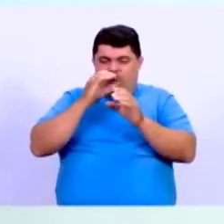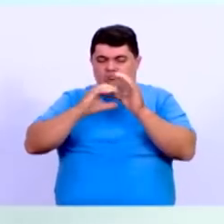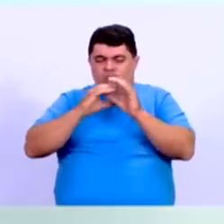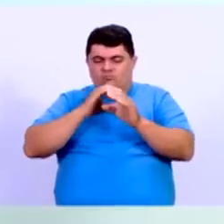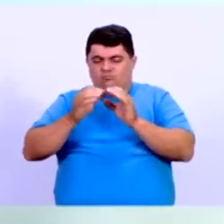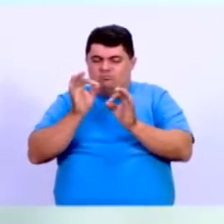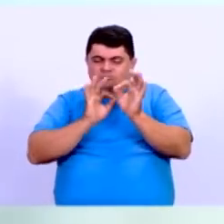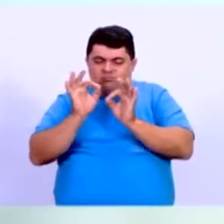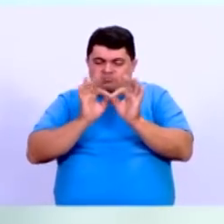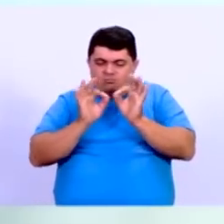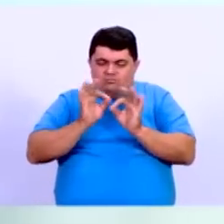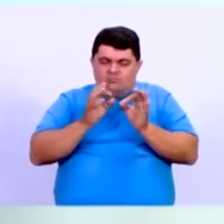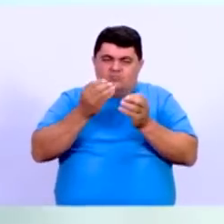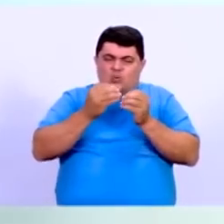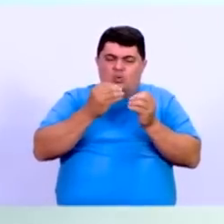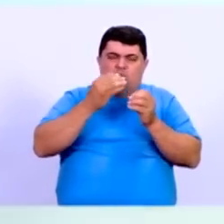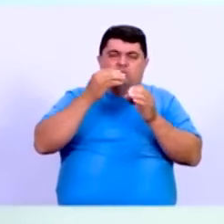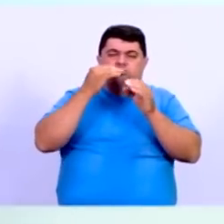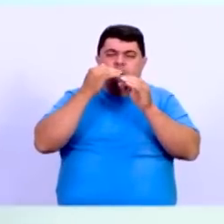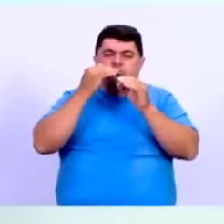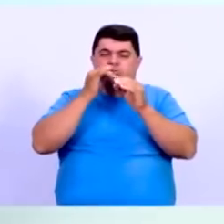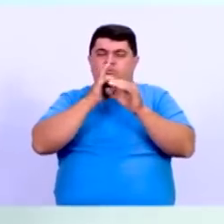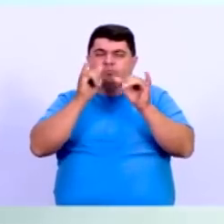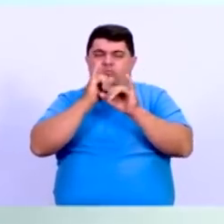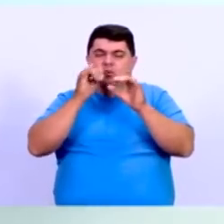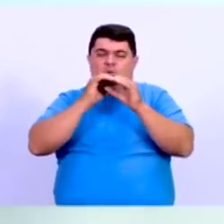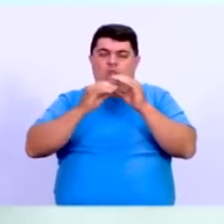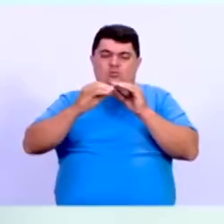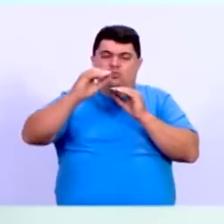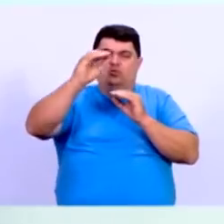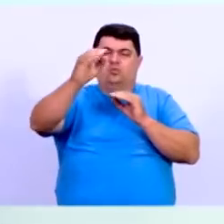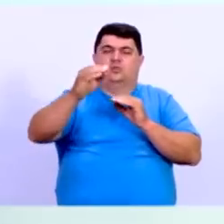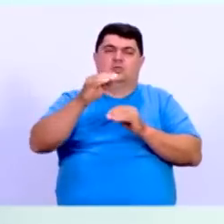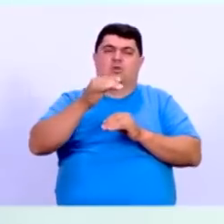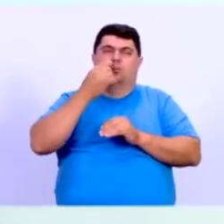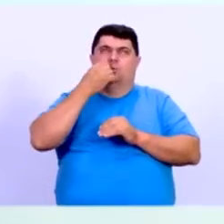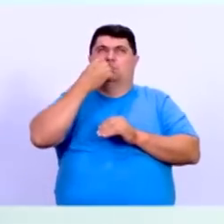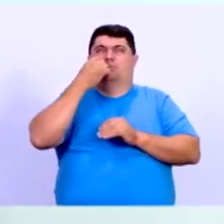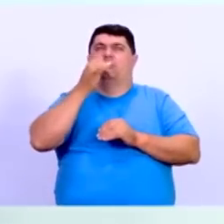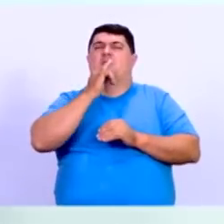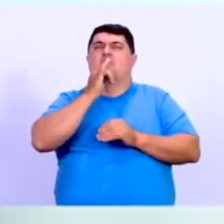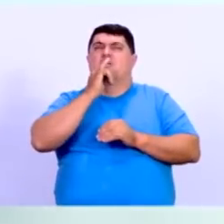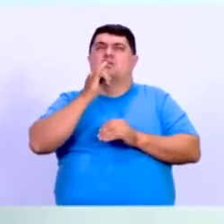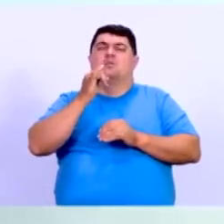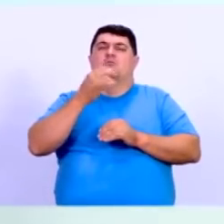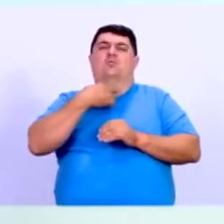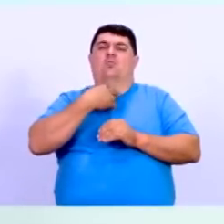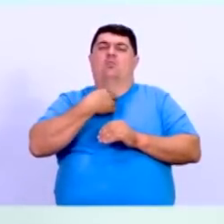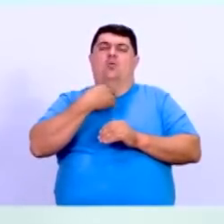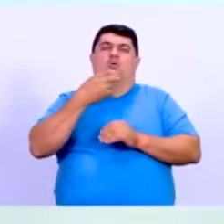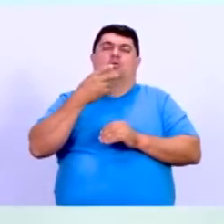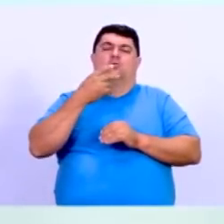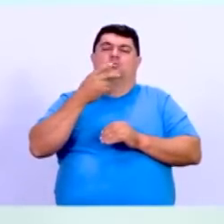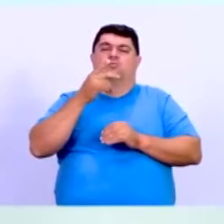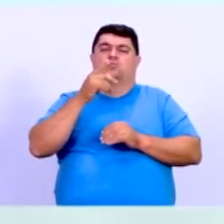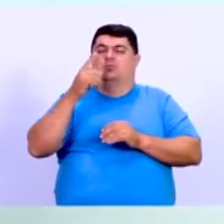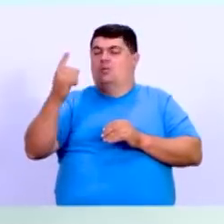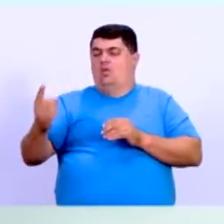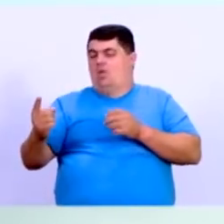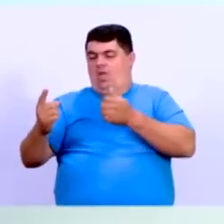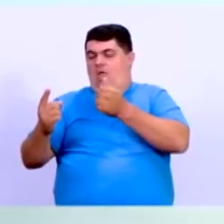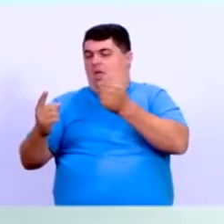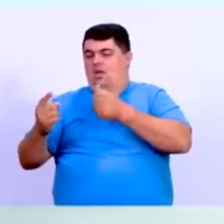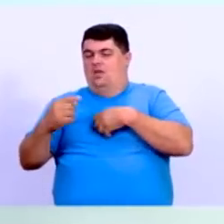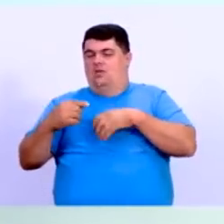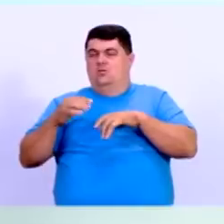erros na transmissão desse dado. Por exemplo, eu não posso chegar lá numa máquina, num transmissor, digitar a letra A para enviar para o receptor e